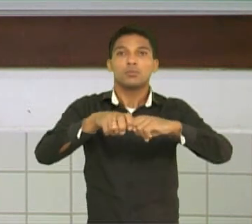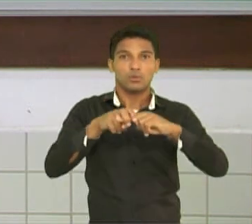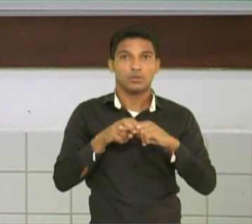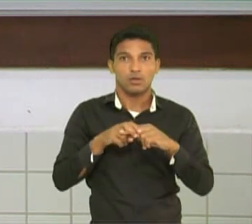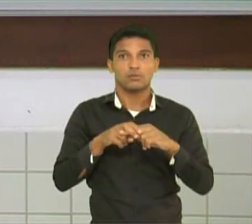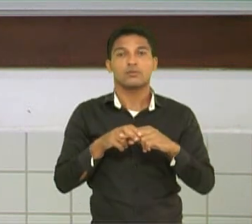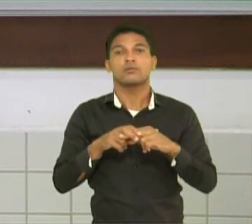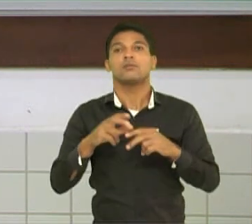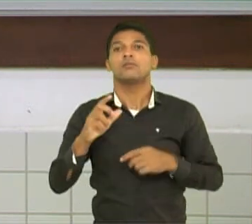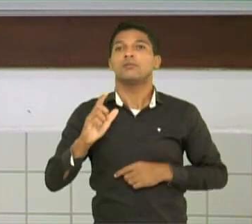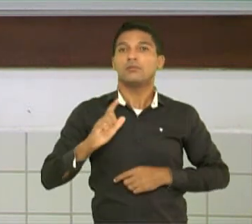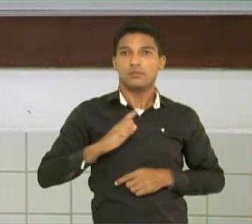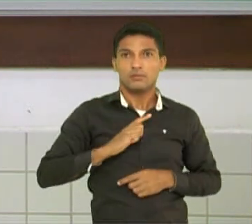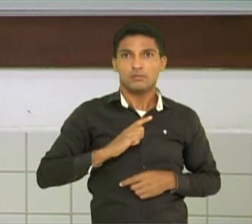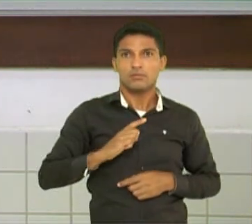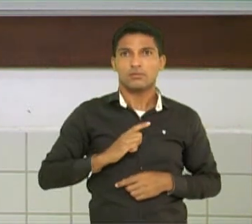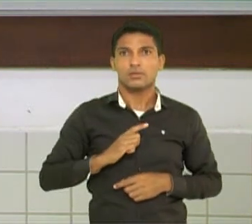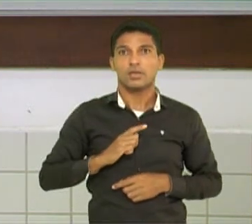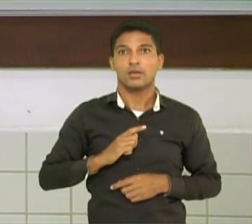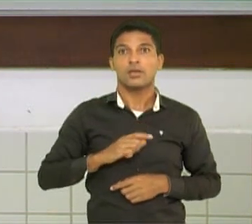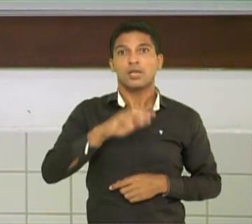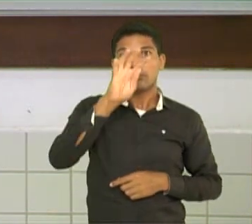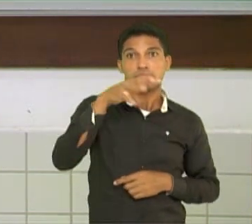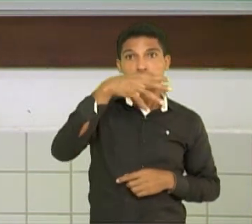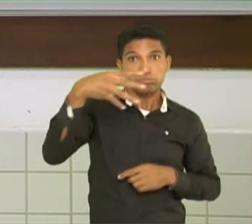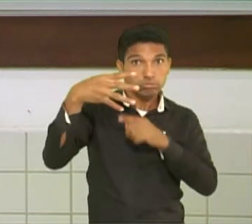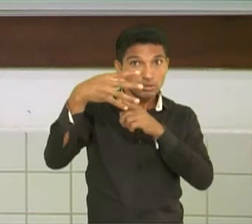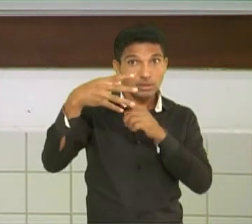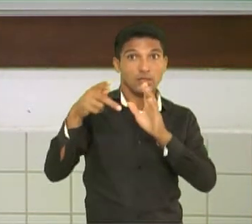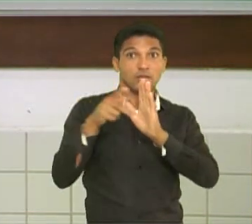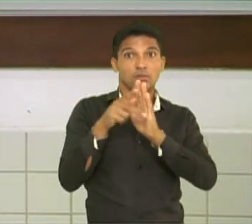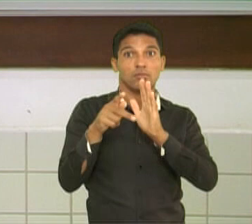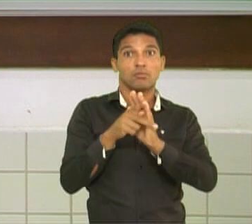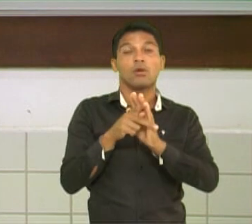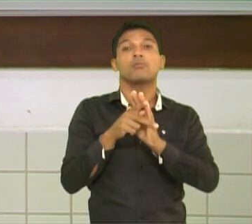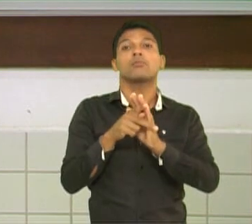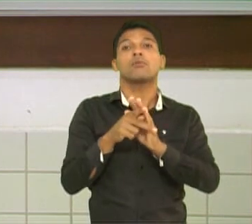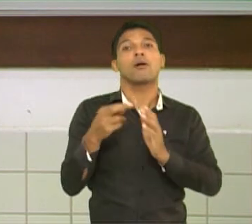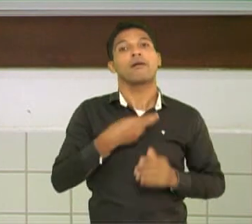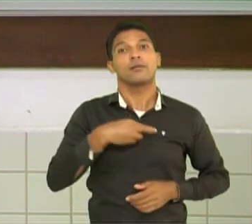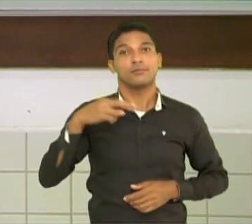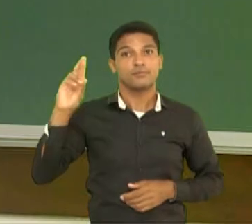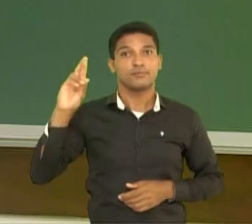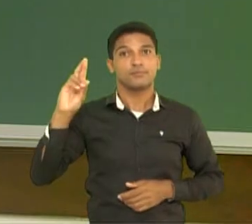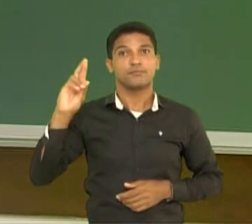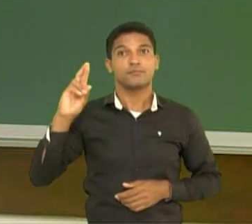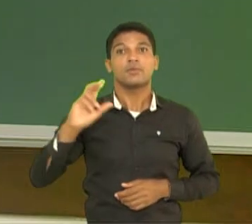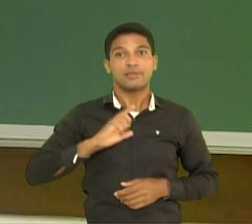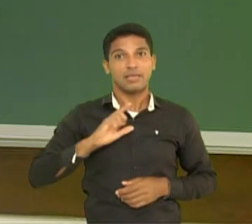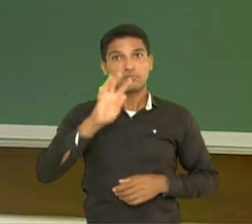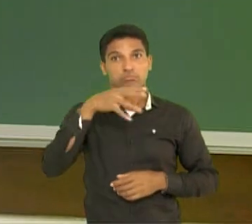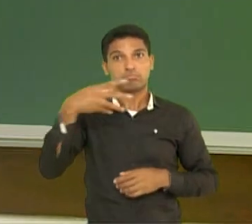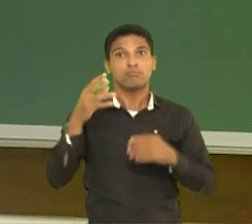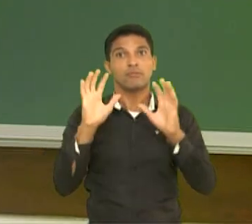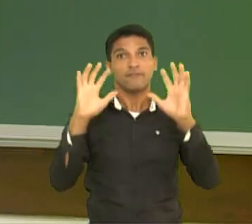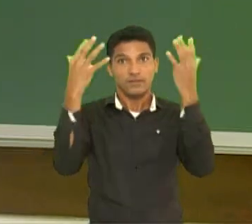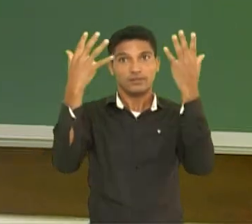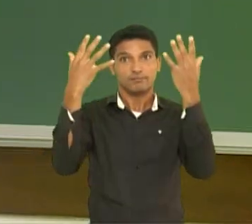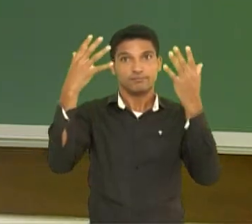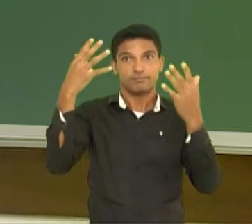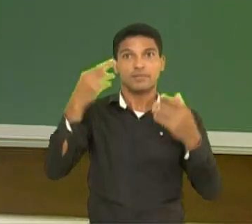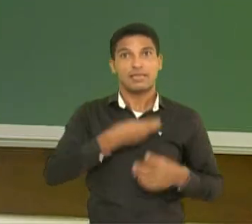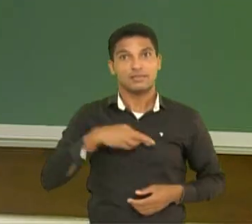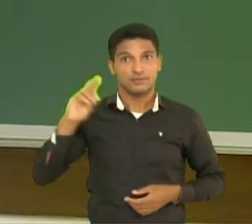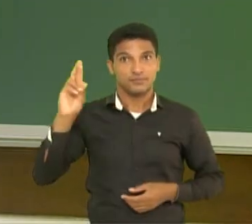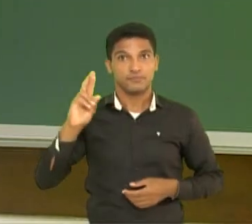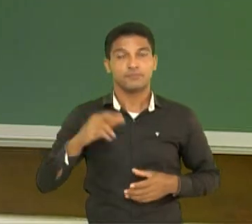numa data considerada dentro do calendário religioso. Bom, festas religiosas são eventos organizados